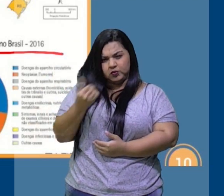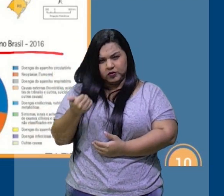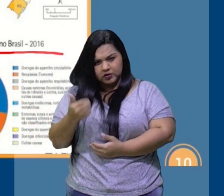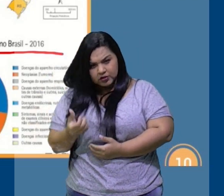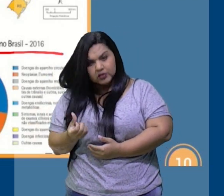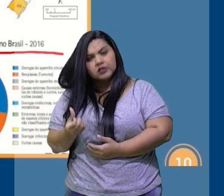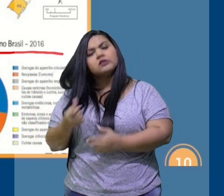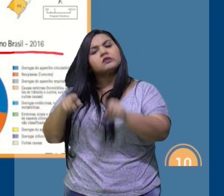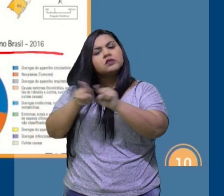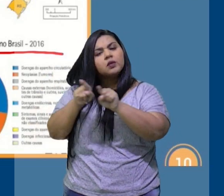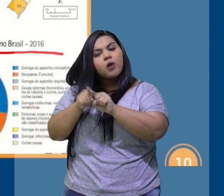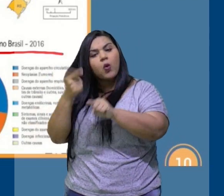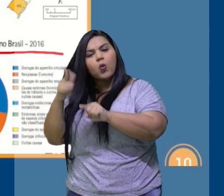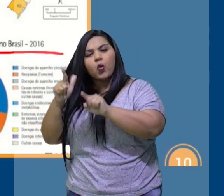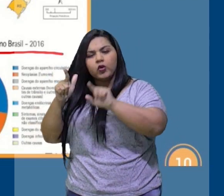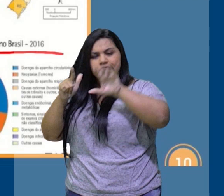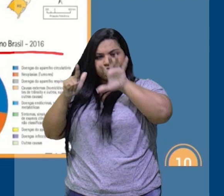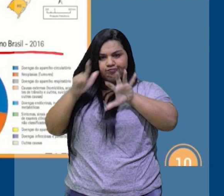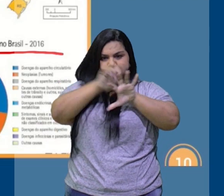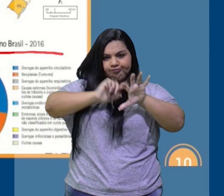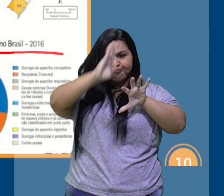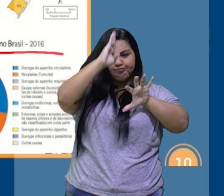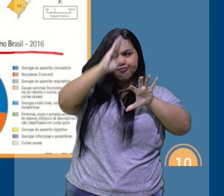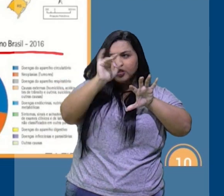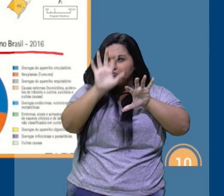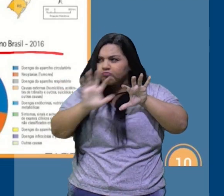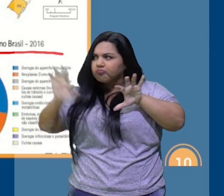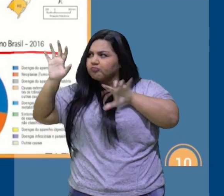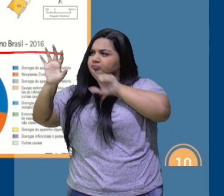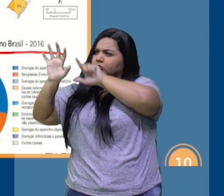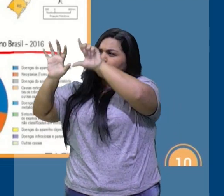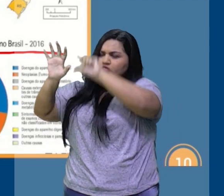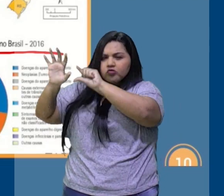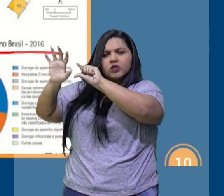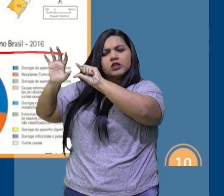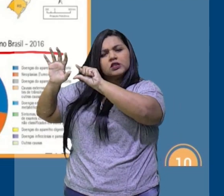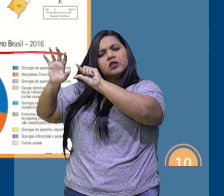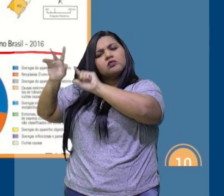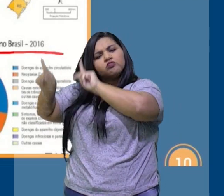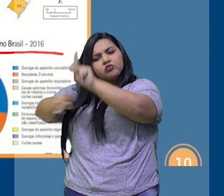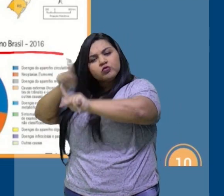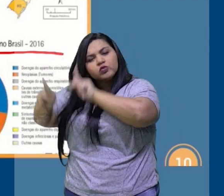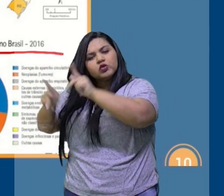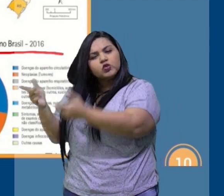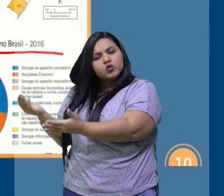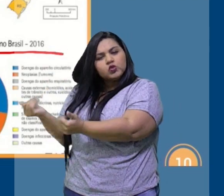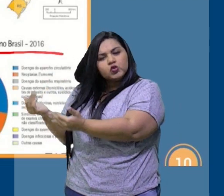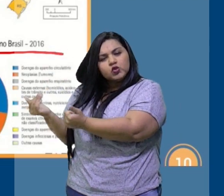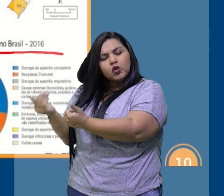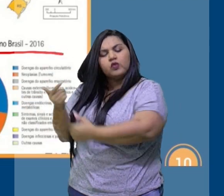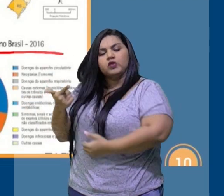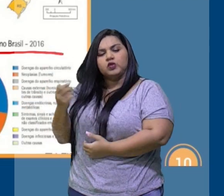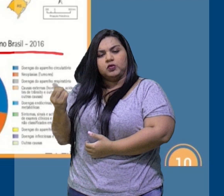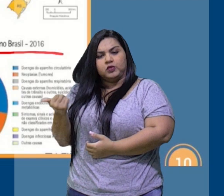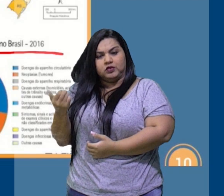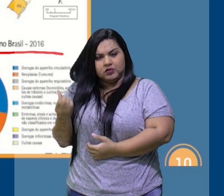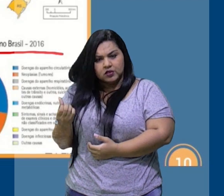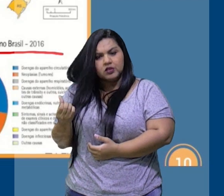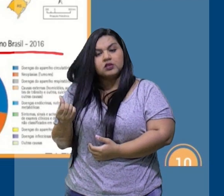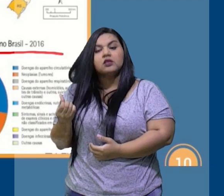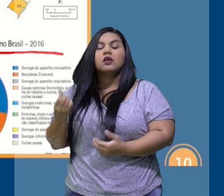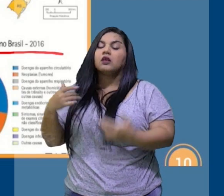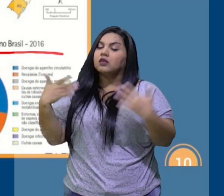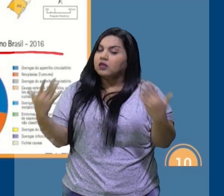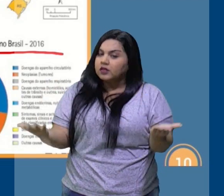também mostrando a taxa de homicídio na população jovem no ano de 2016. Então,